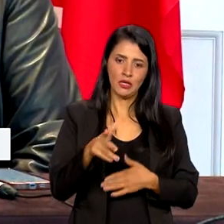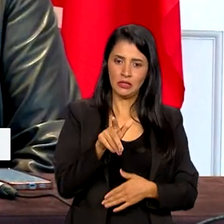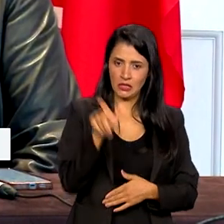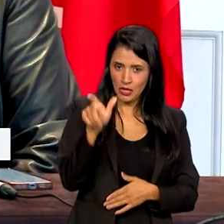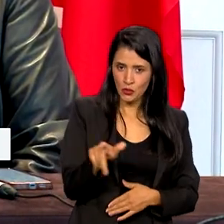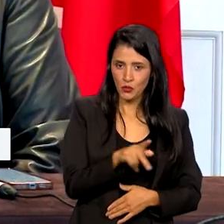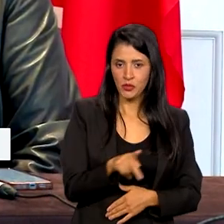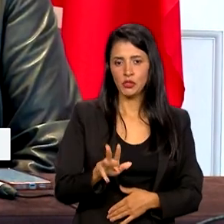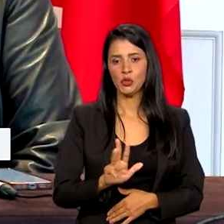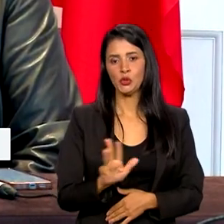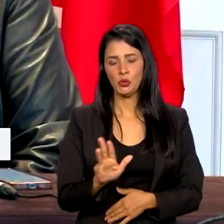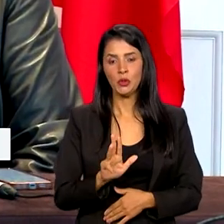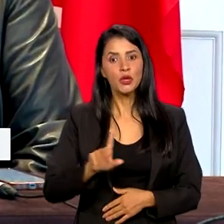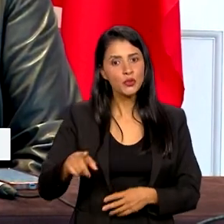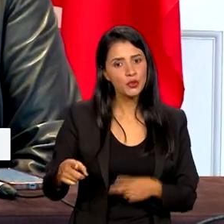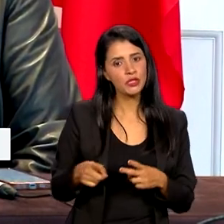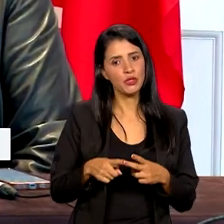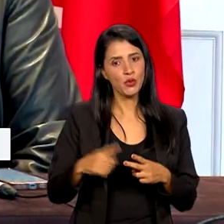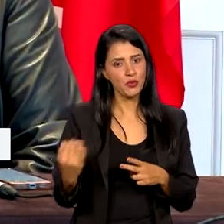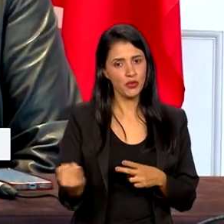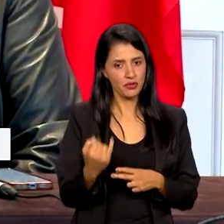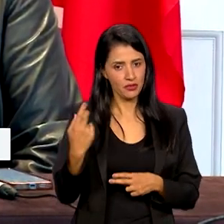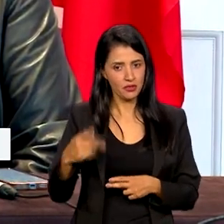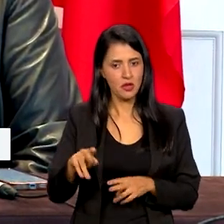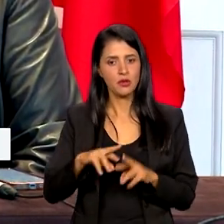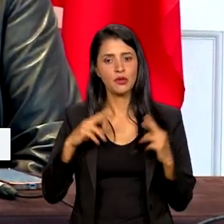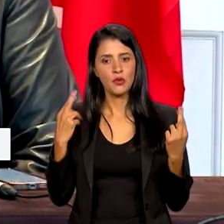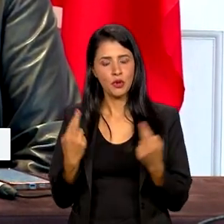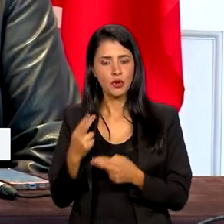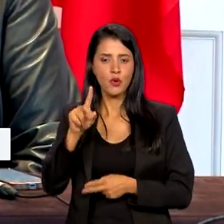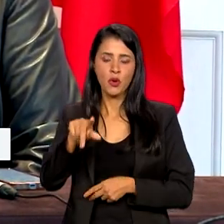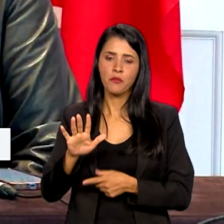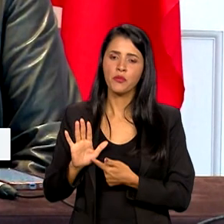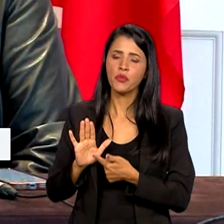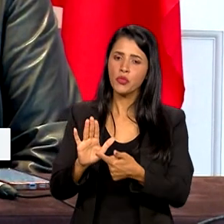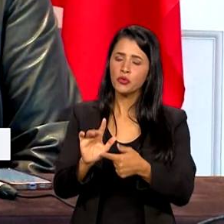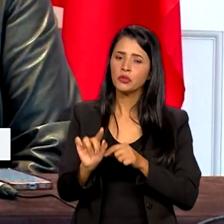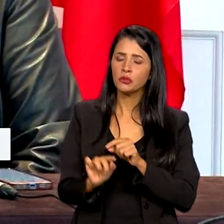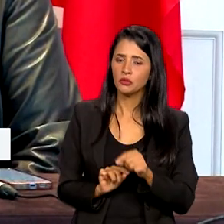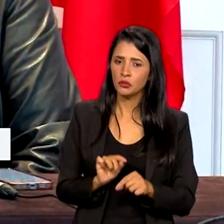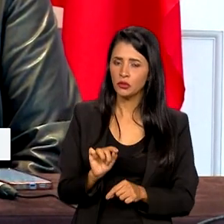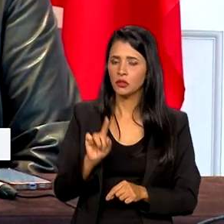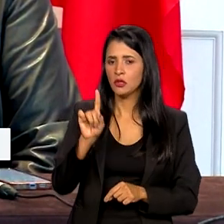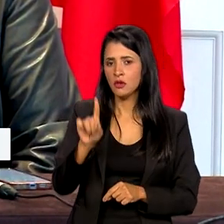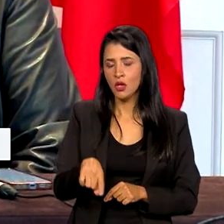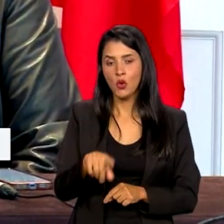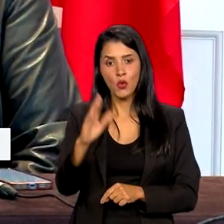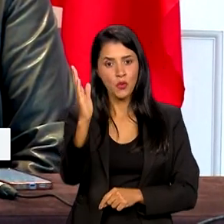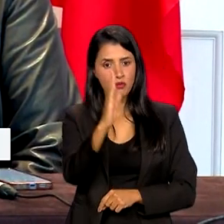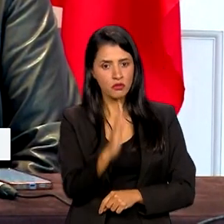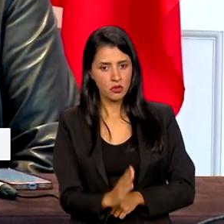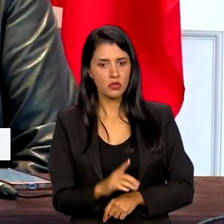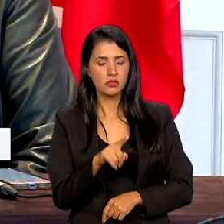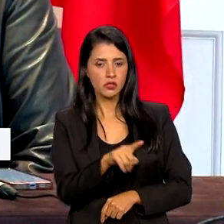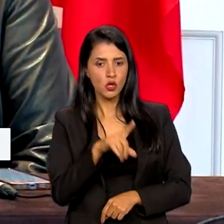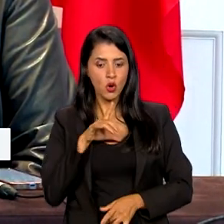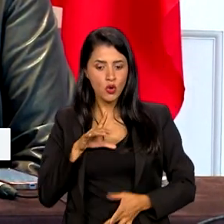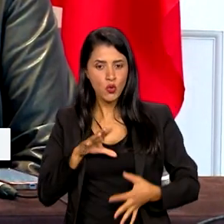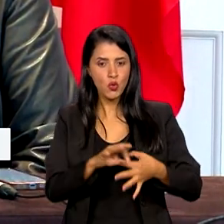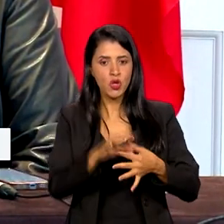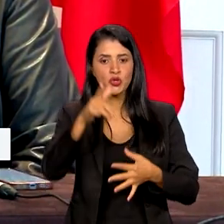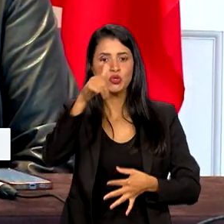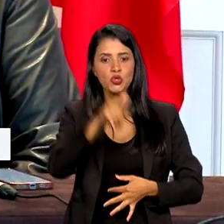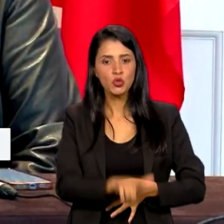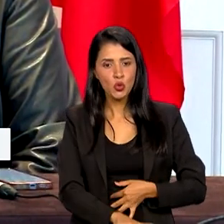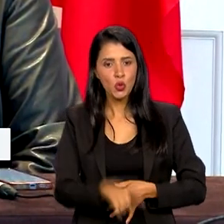acho que o segundo significado dessa reunião é justamente mostrar que o Brasil ele se reconecta de